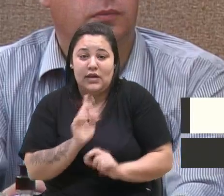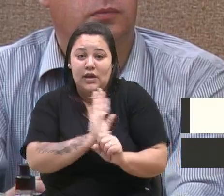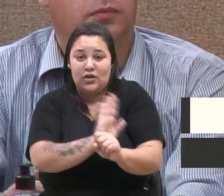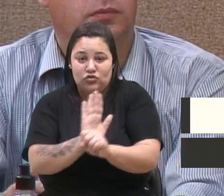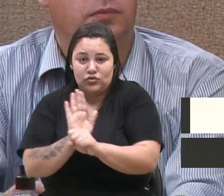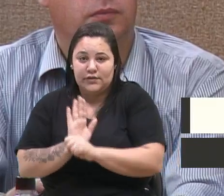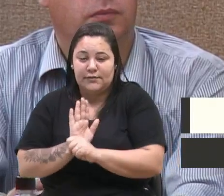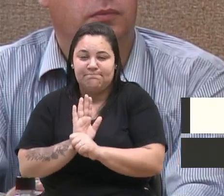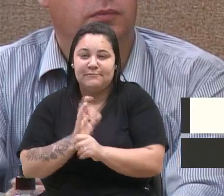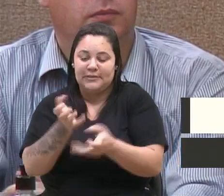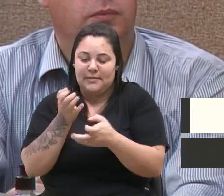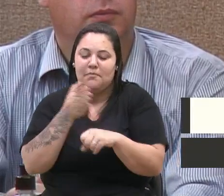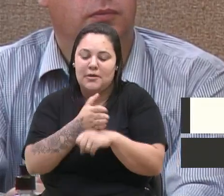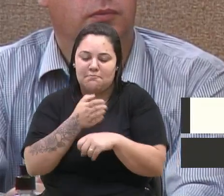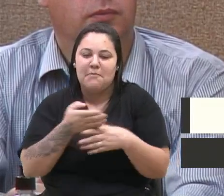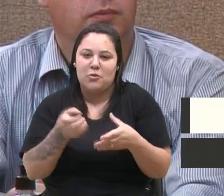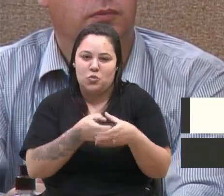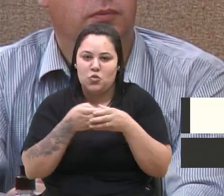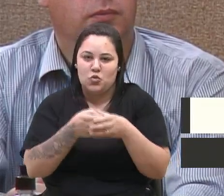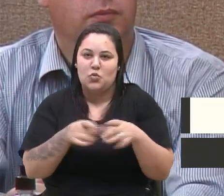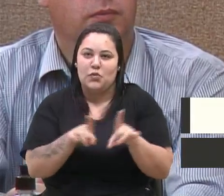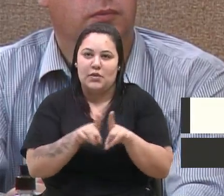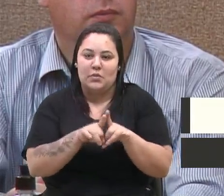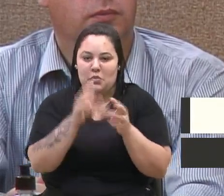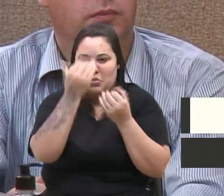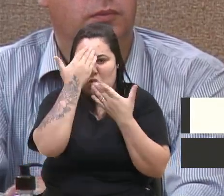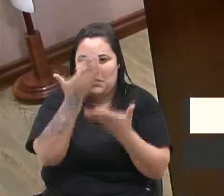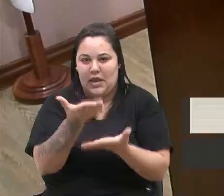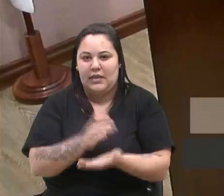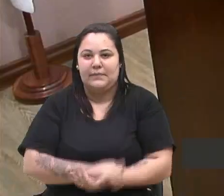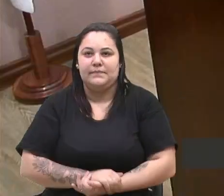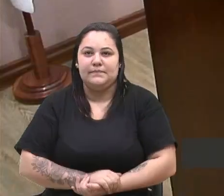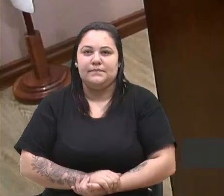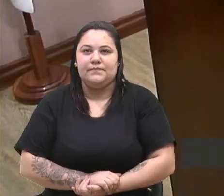nessa equipe. Tá? Obrigado, senhor presidente. Obrigado.